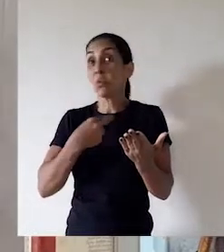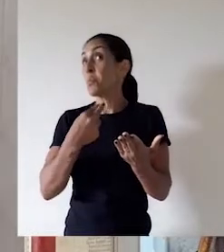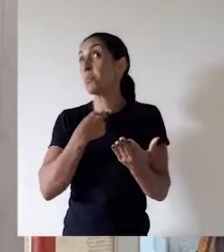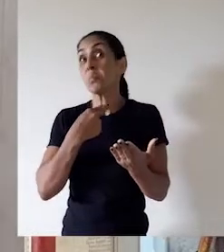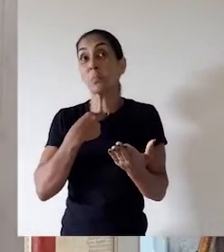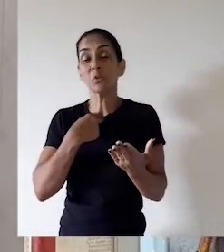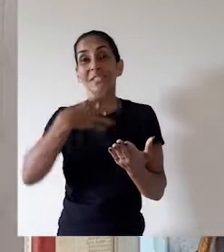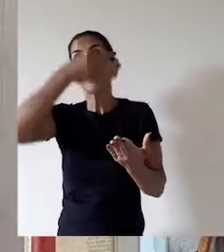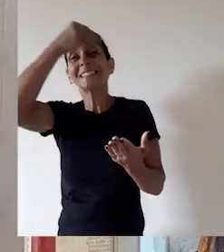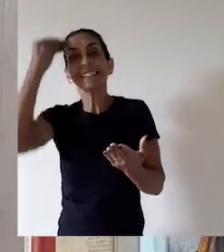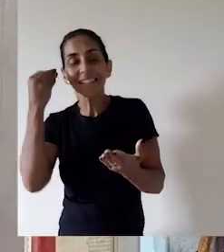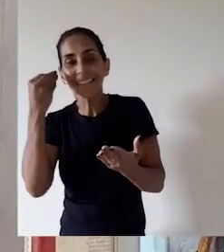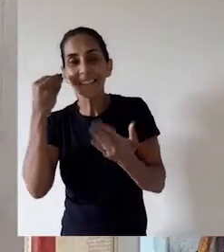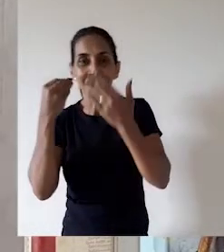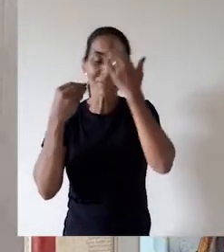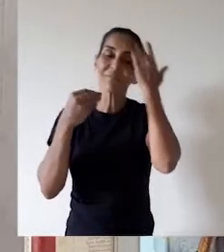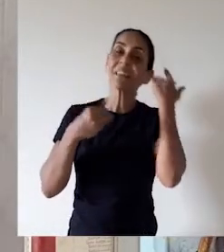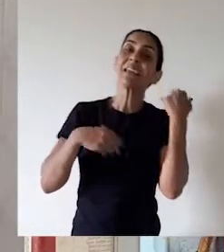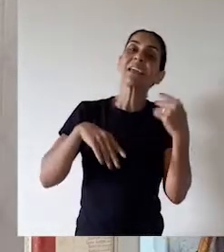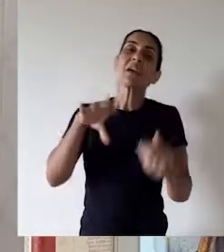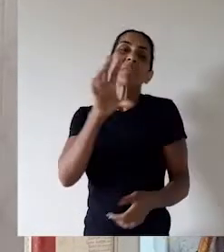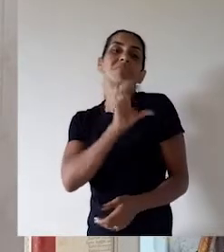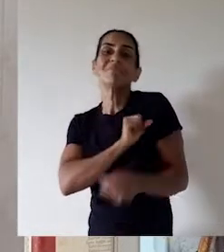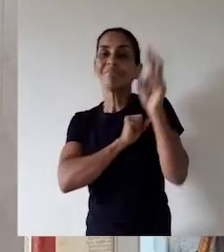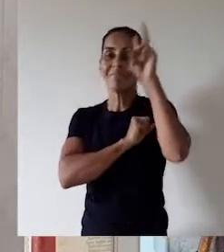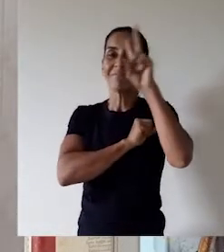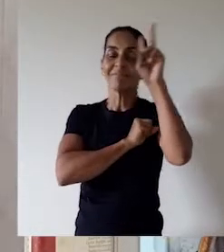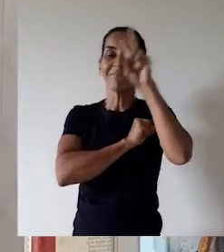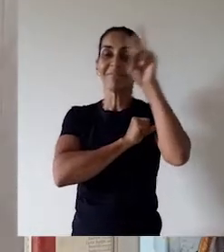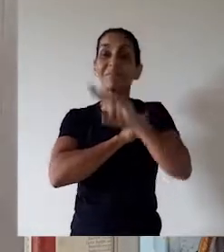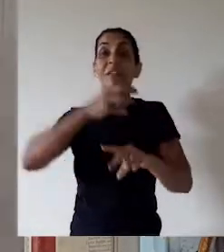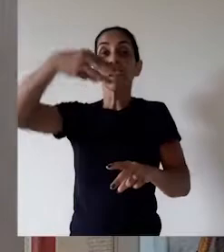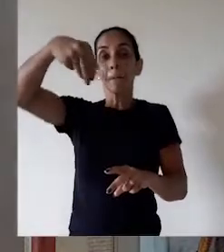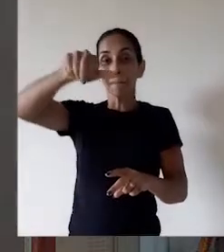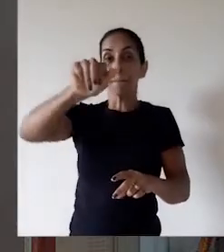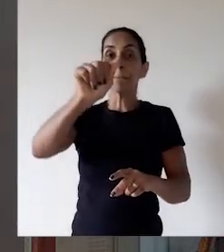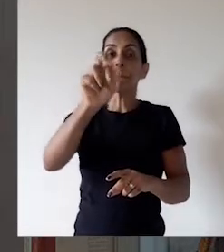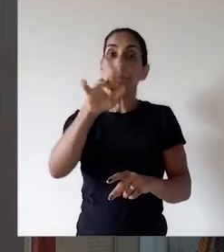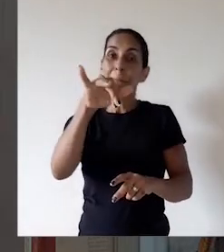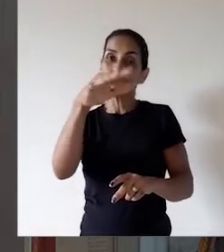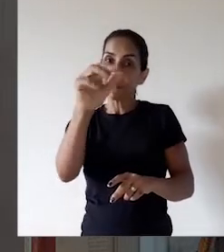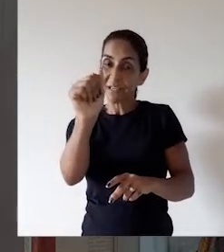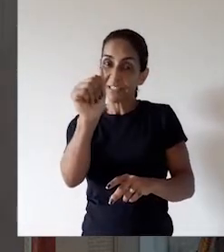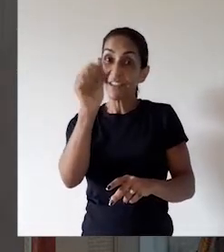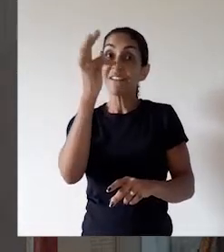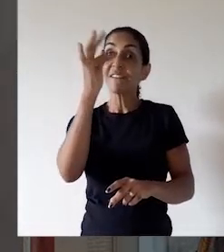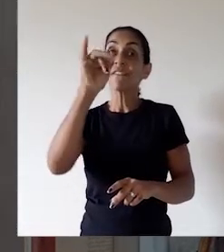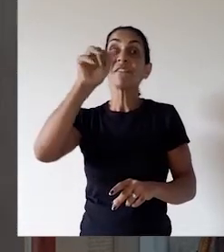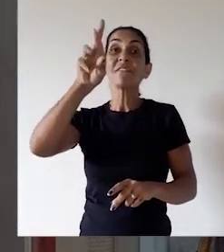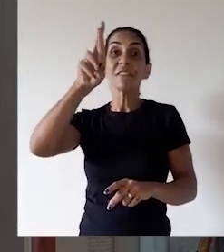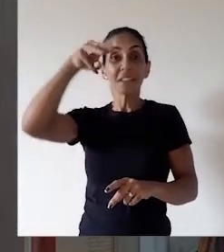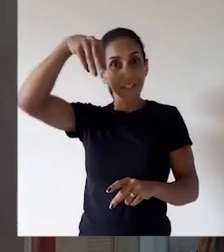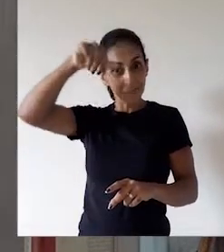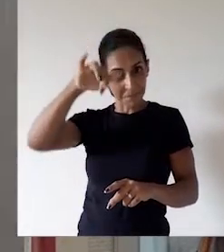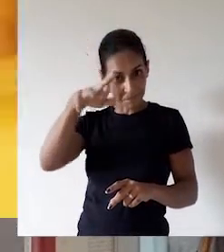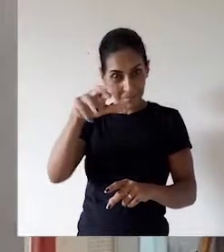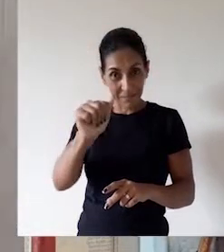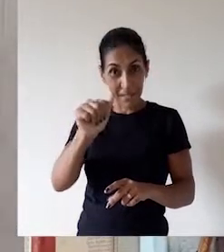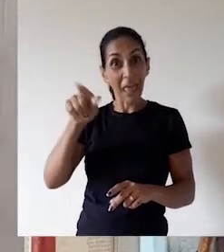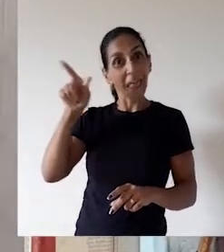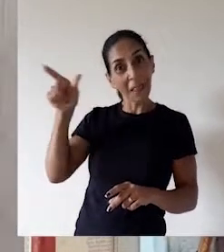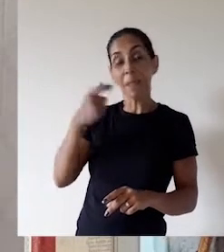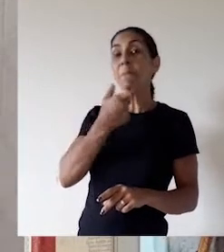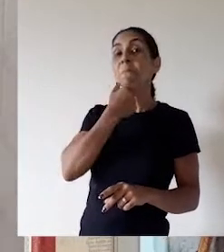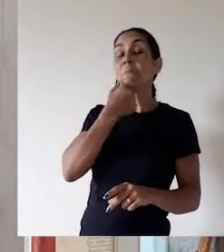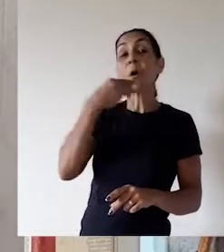de fora uma romancista brasileira, porque em 1825 foi a vez da Maria Firmina dos Reis, uma maranhense natural